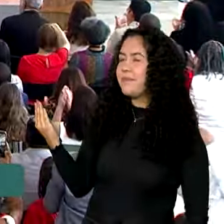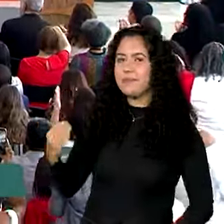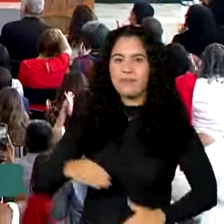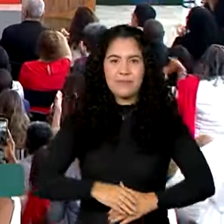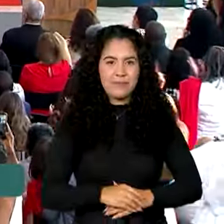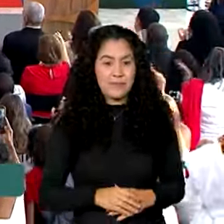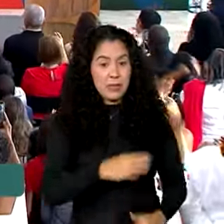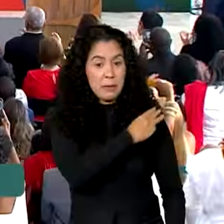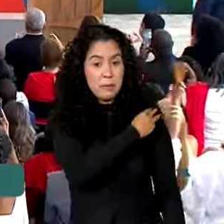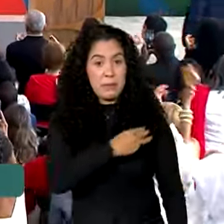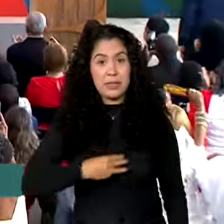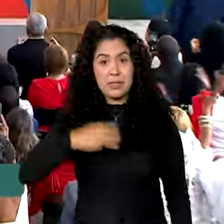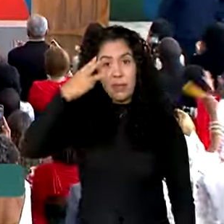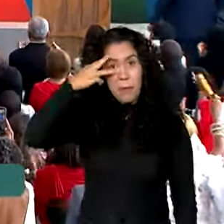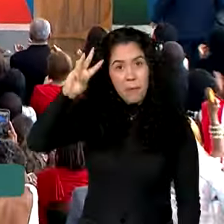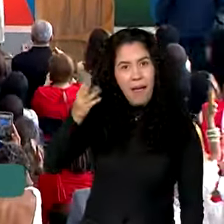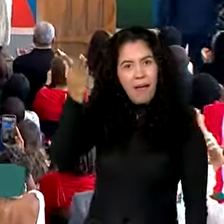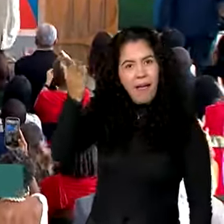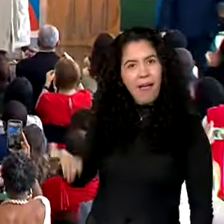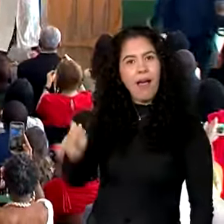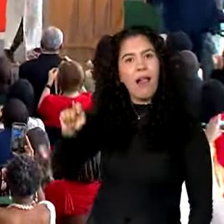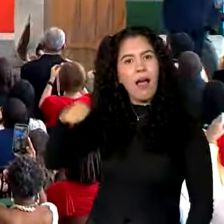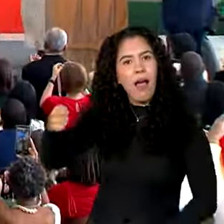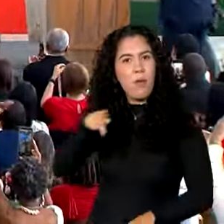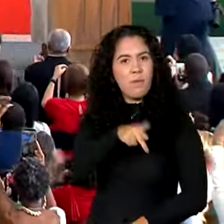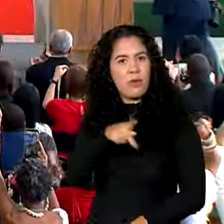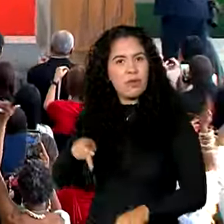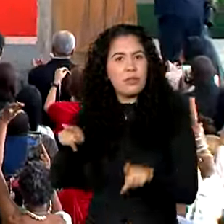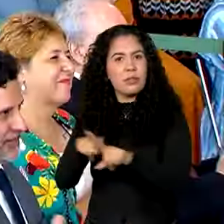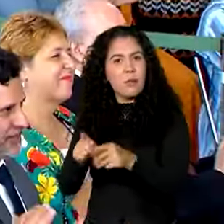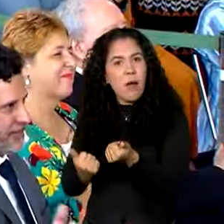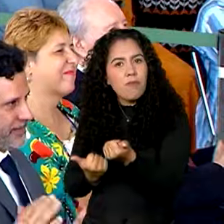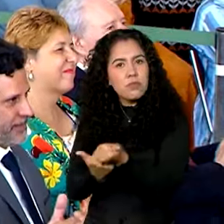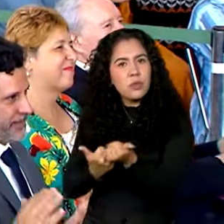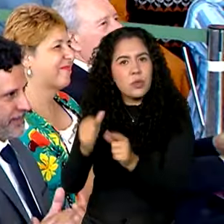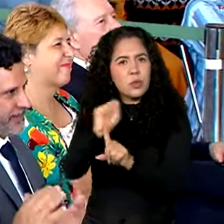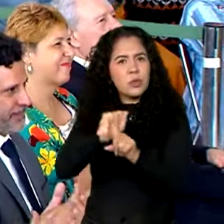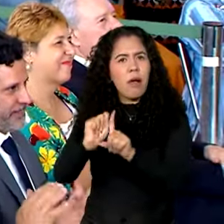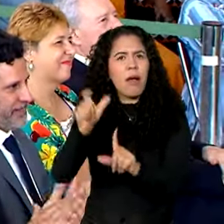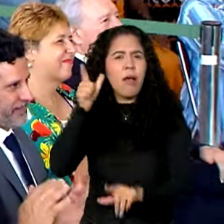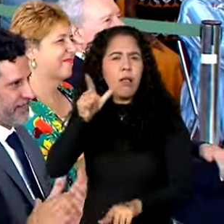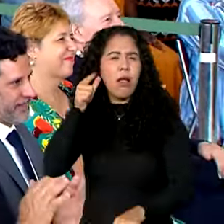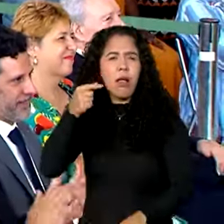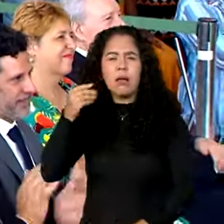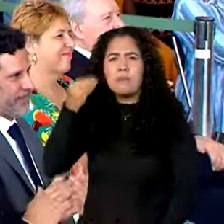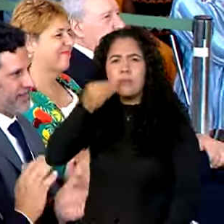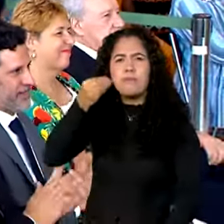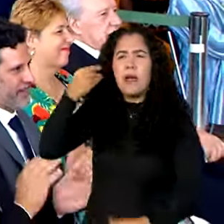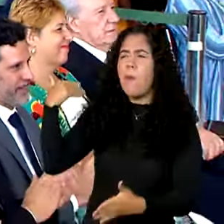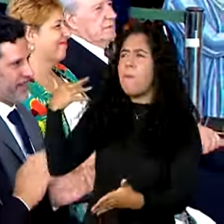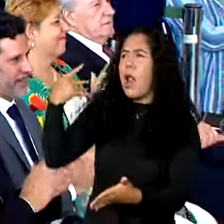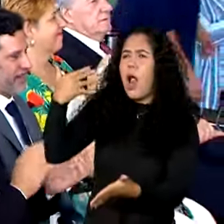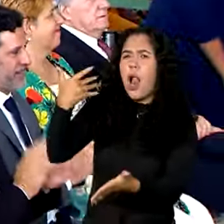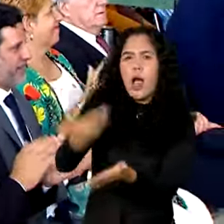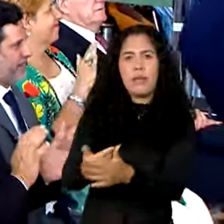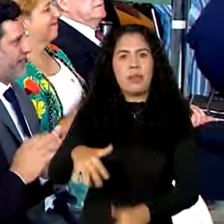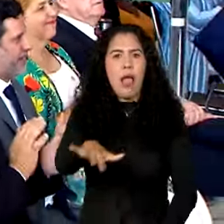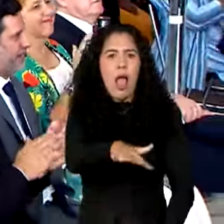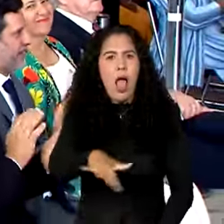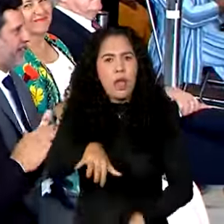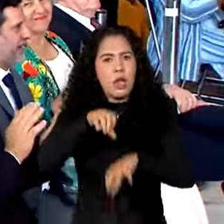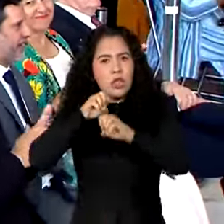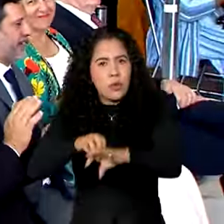Macaé Evaristo é professora e assistente social e tem uma trajetória marcada na educação, na